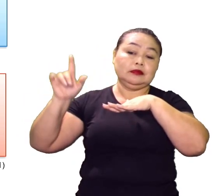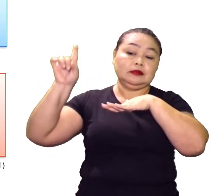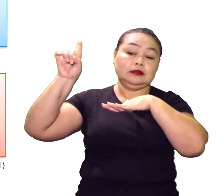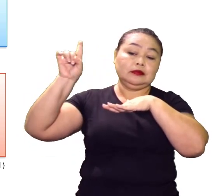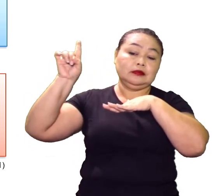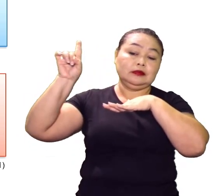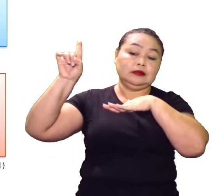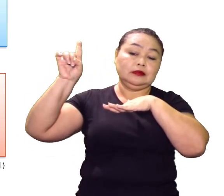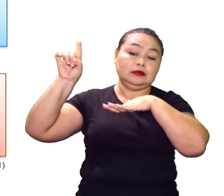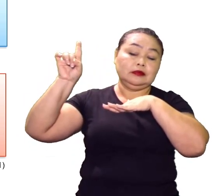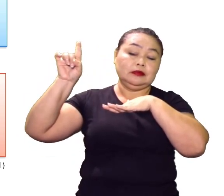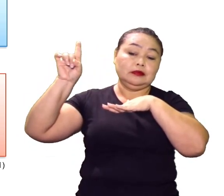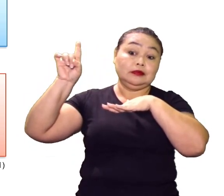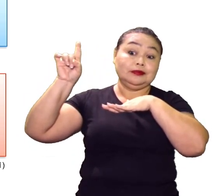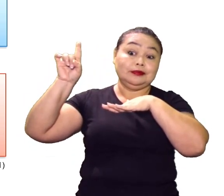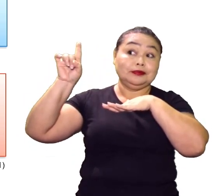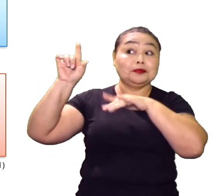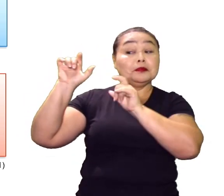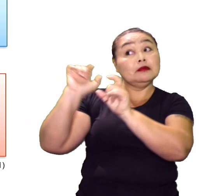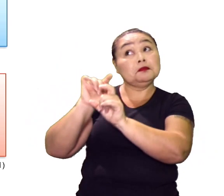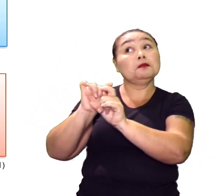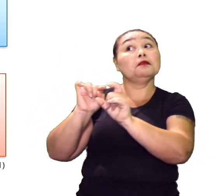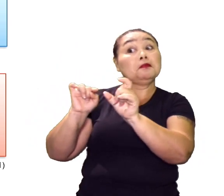etimologicamente falando, Aldelinda.